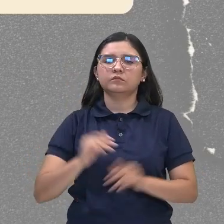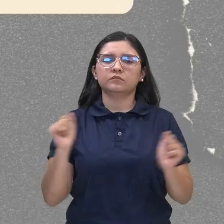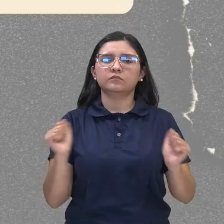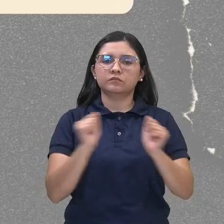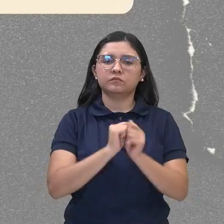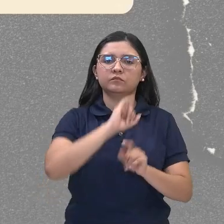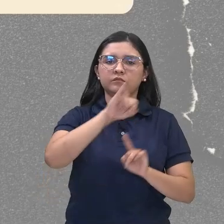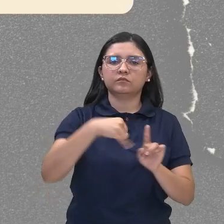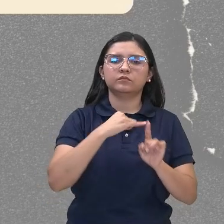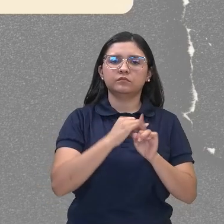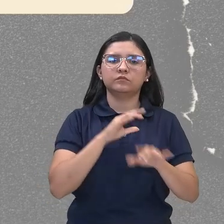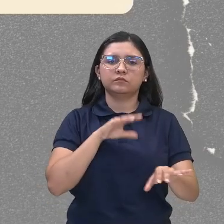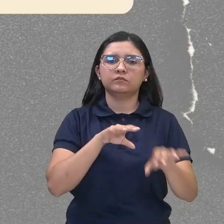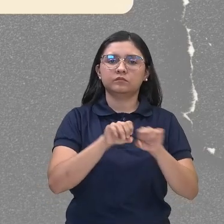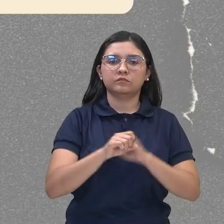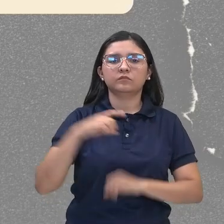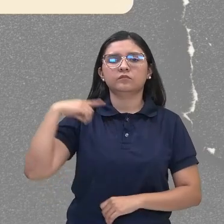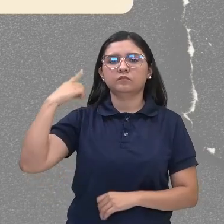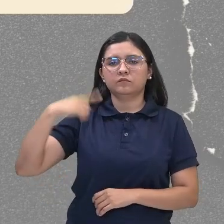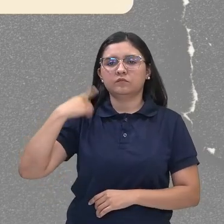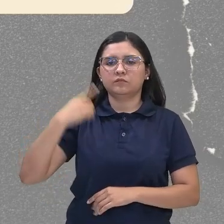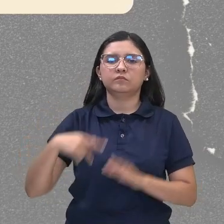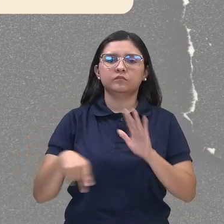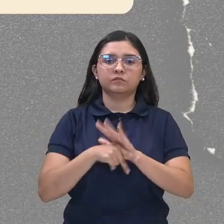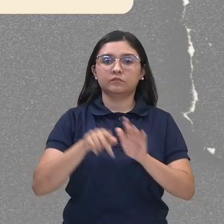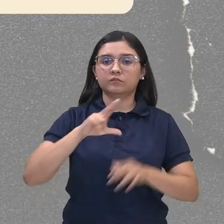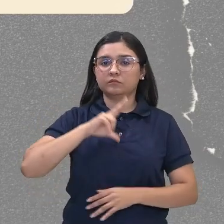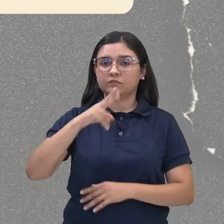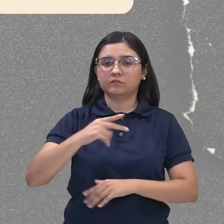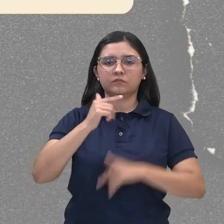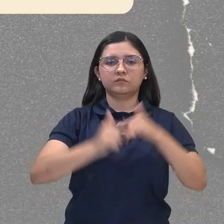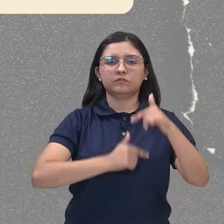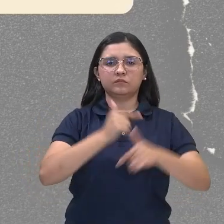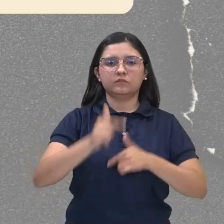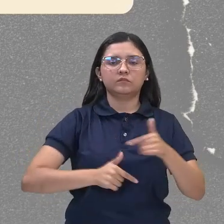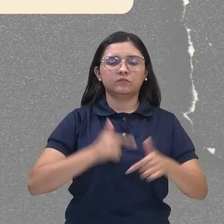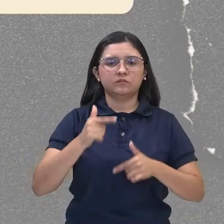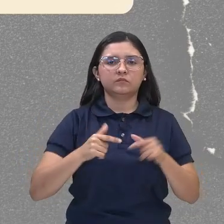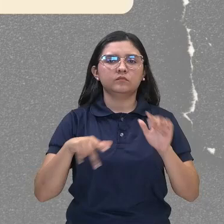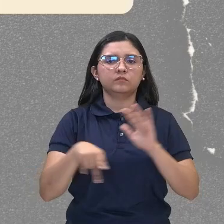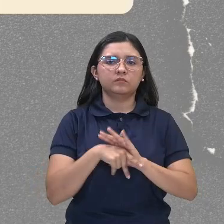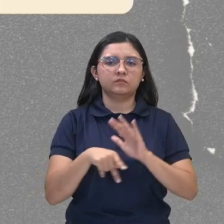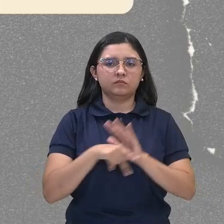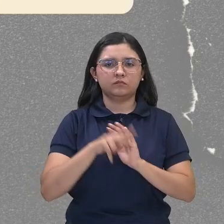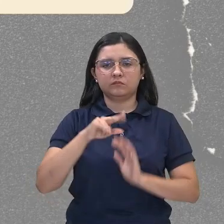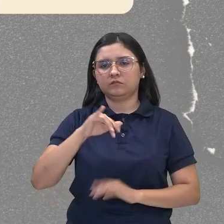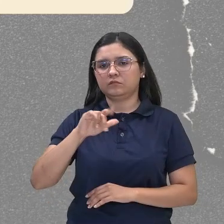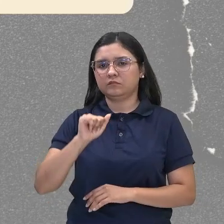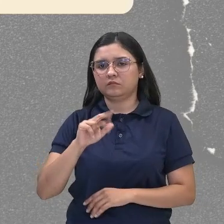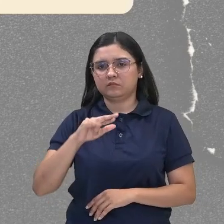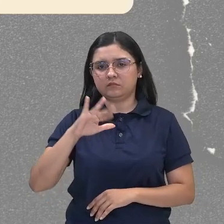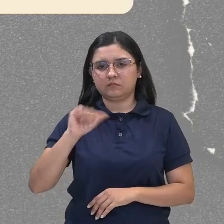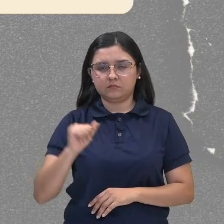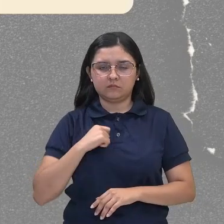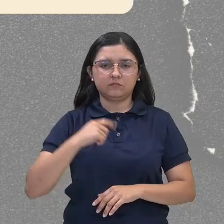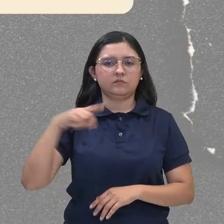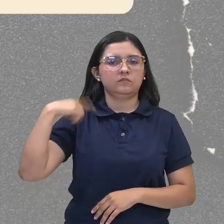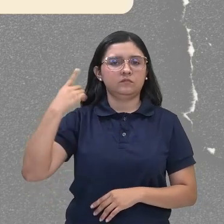e se formou como advogado em Coimbra. Trabalhou em Vila Rica como advogado e administrador.